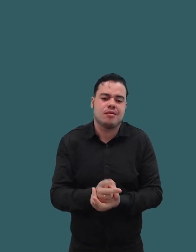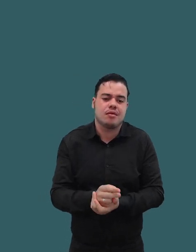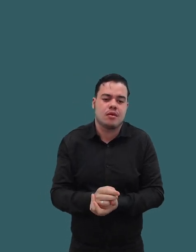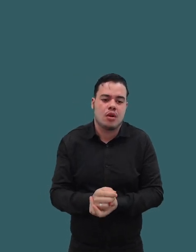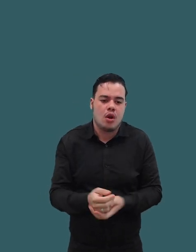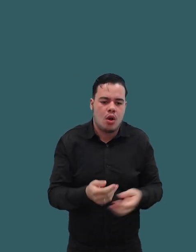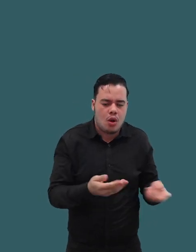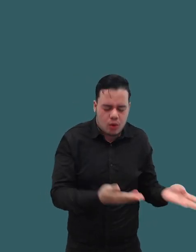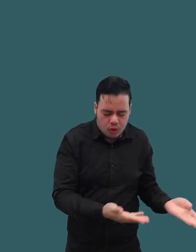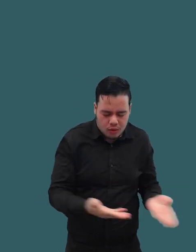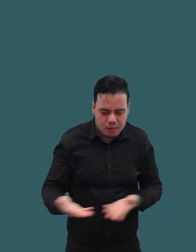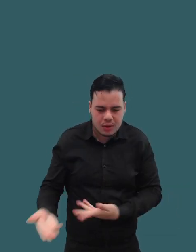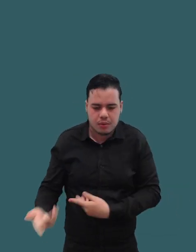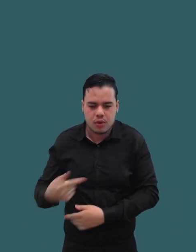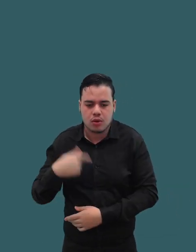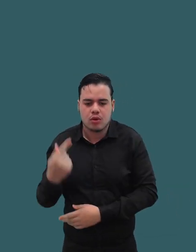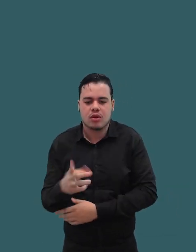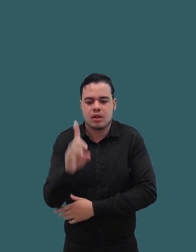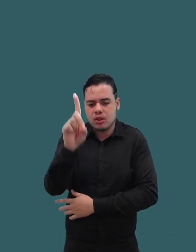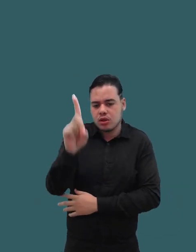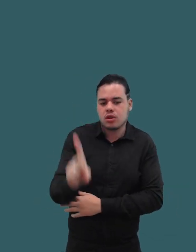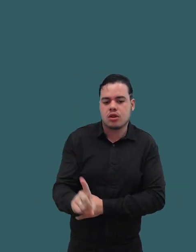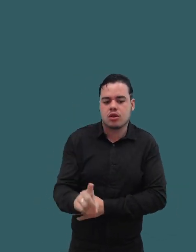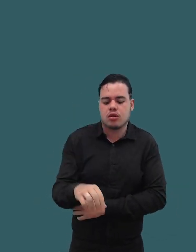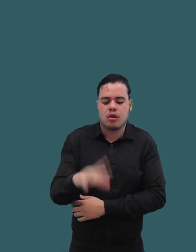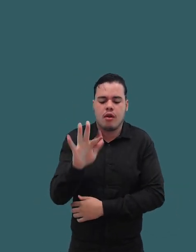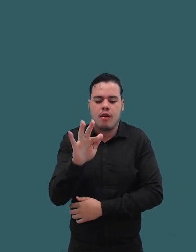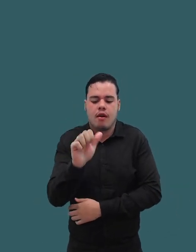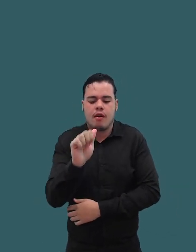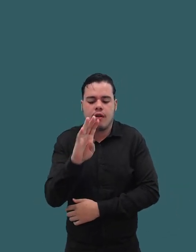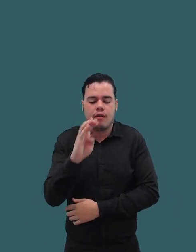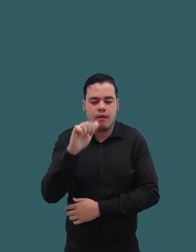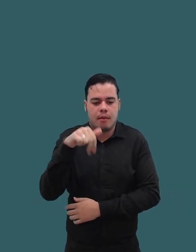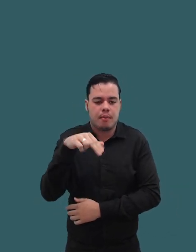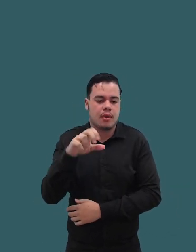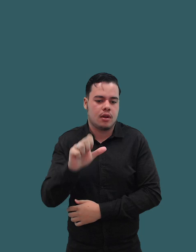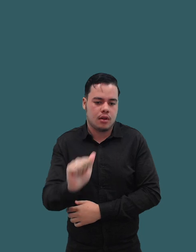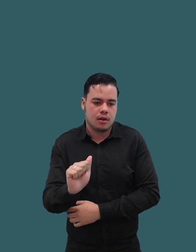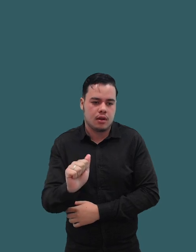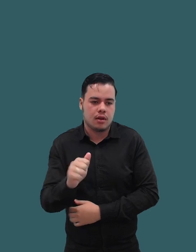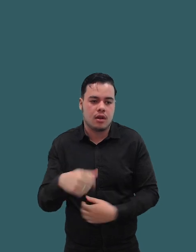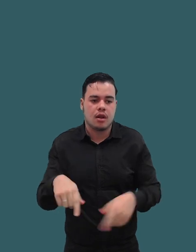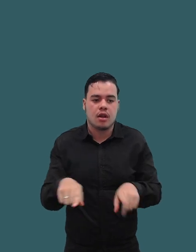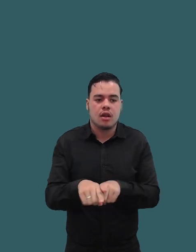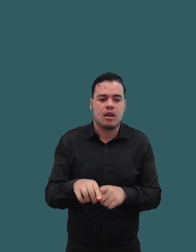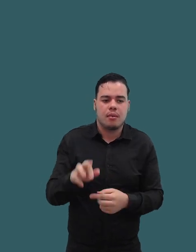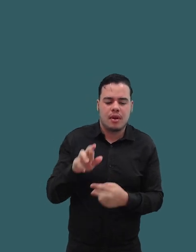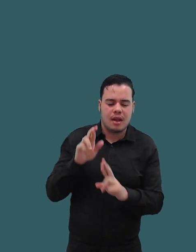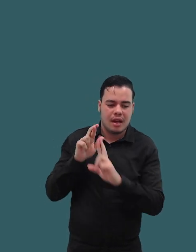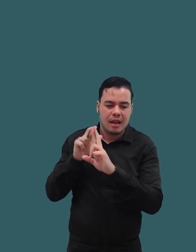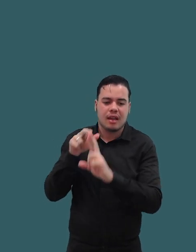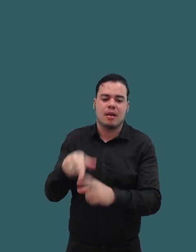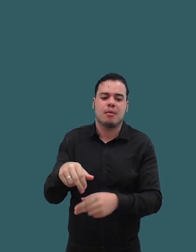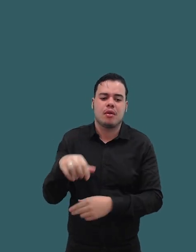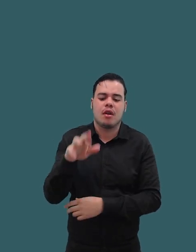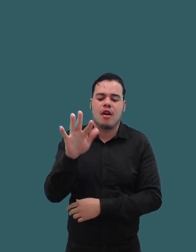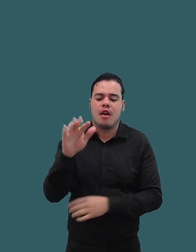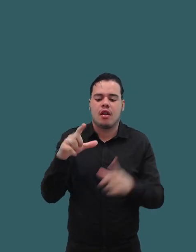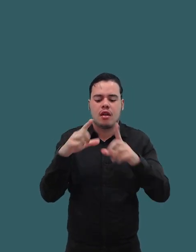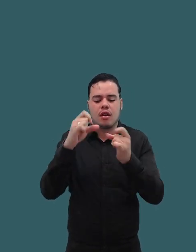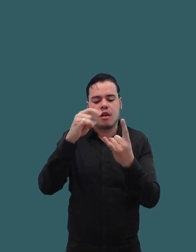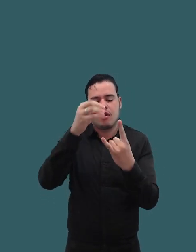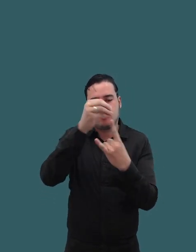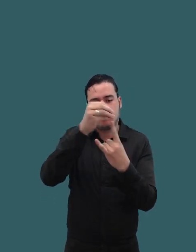aqui inicialmente a nossa diretora Fabiana Damasio, a representação também da nossa Fiocruz nacionalmente e